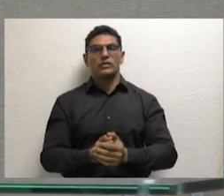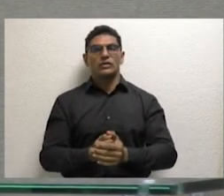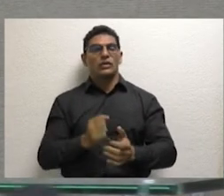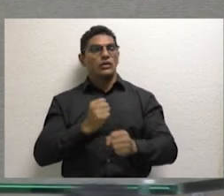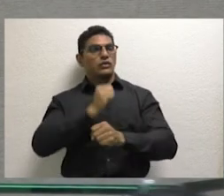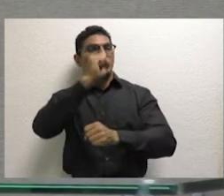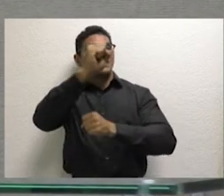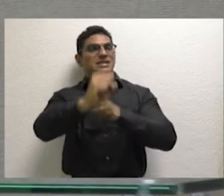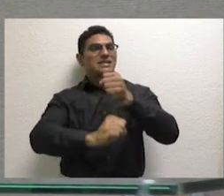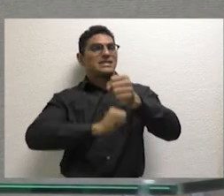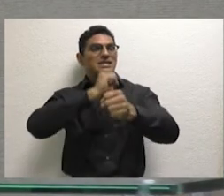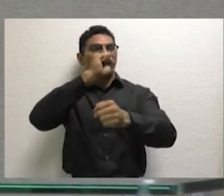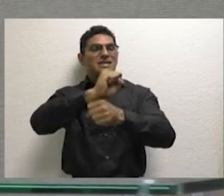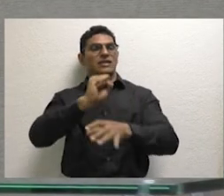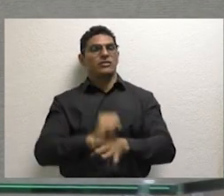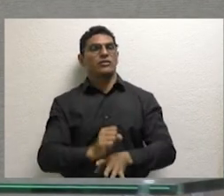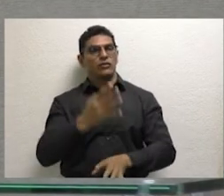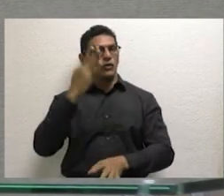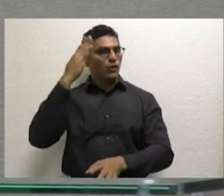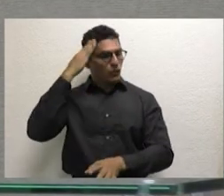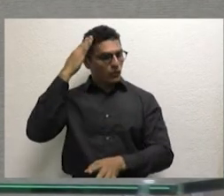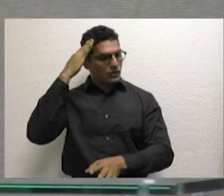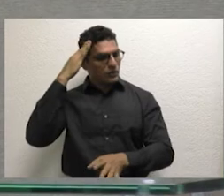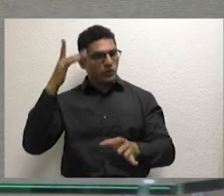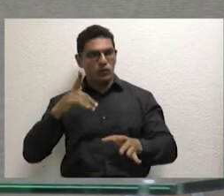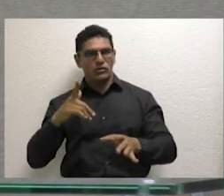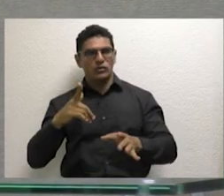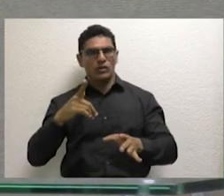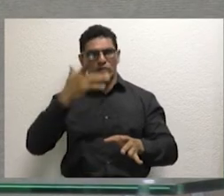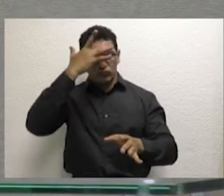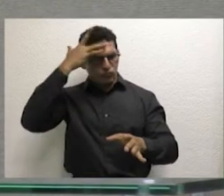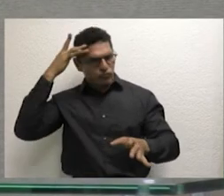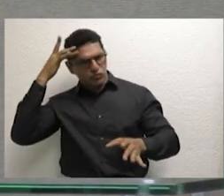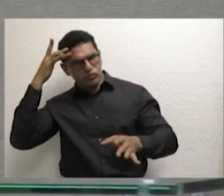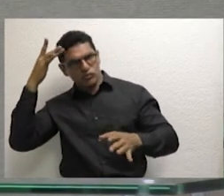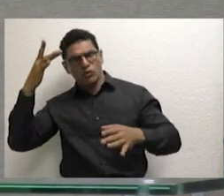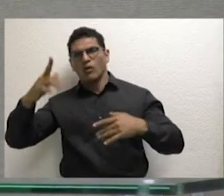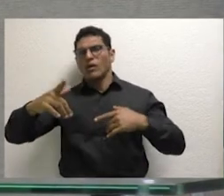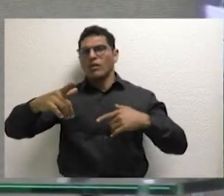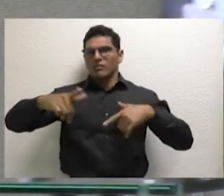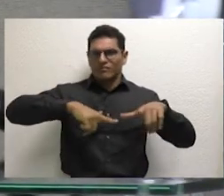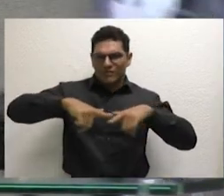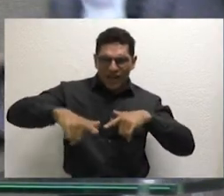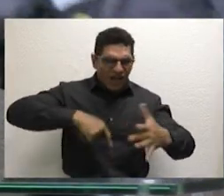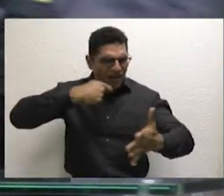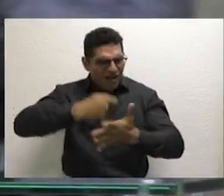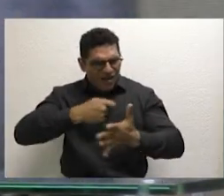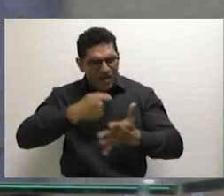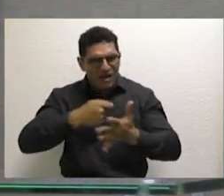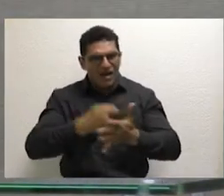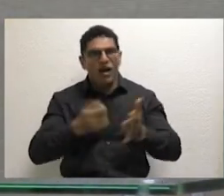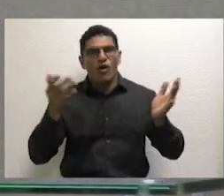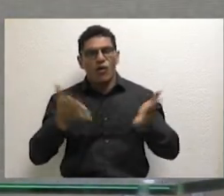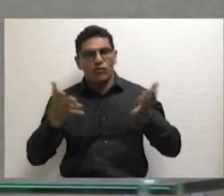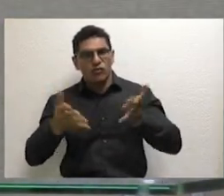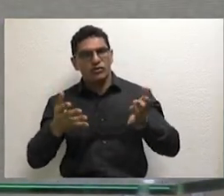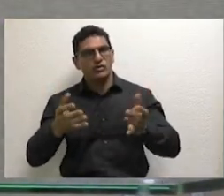mais o operário da força bruta é o operário do conhecimento e aí